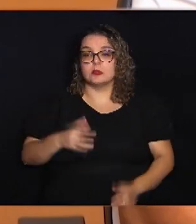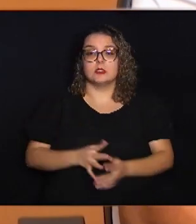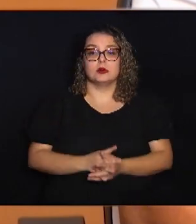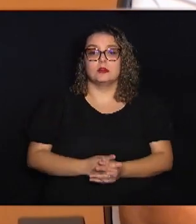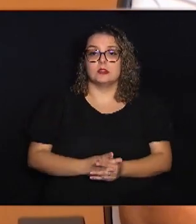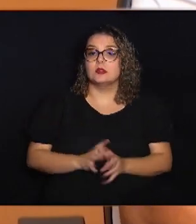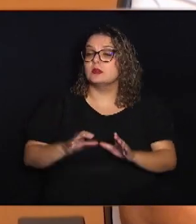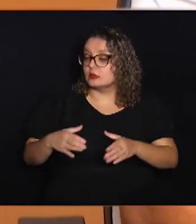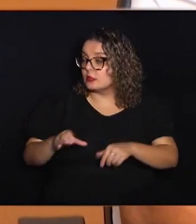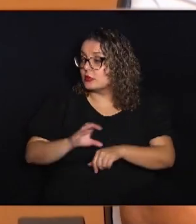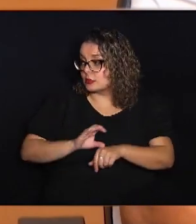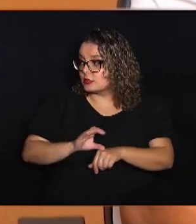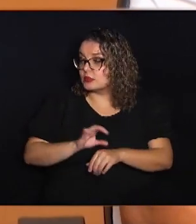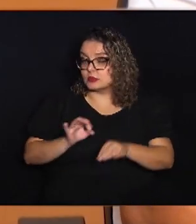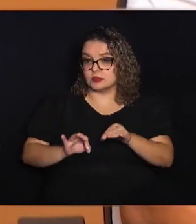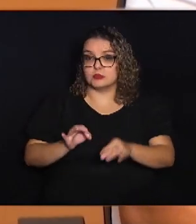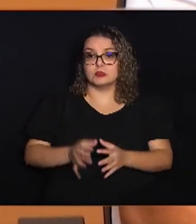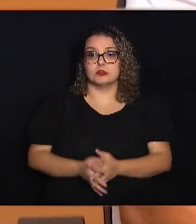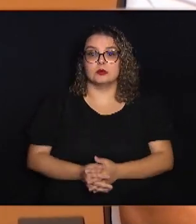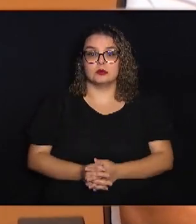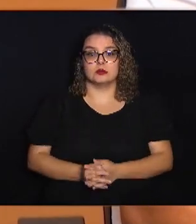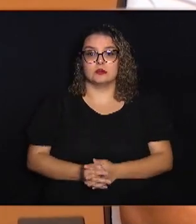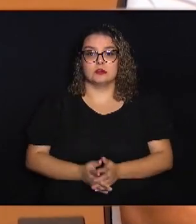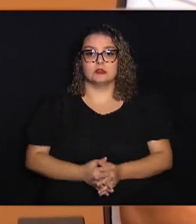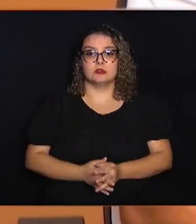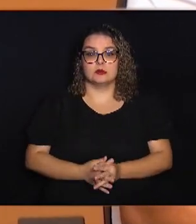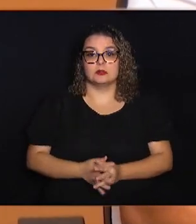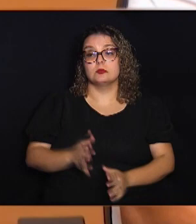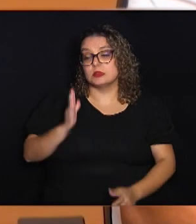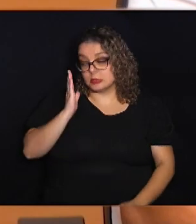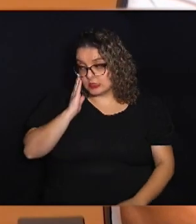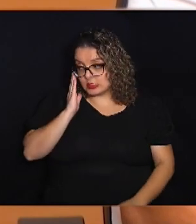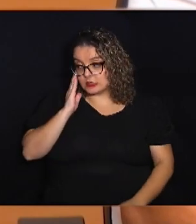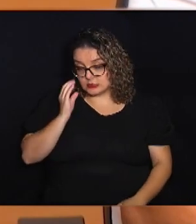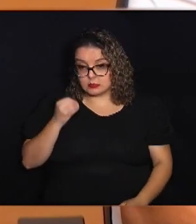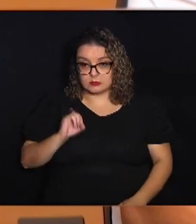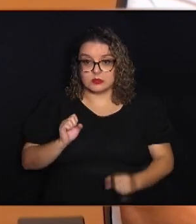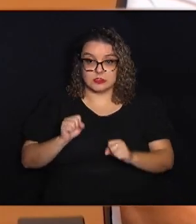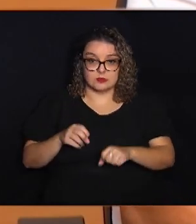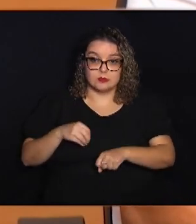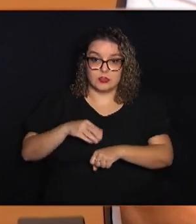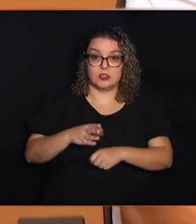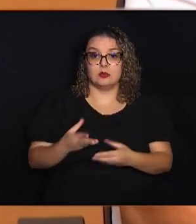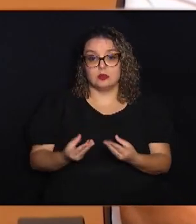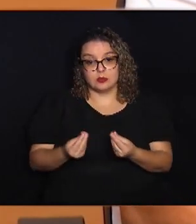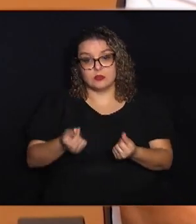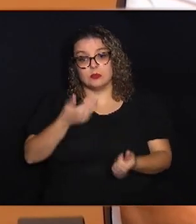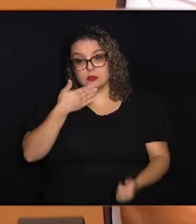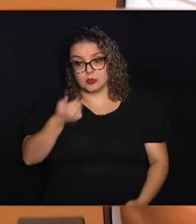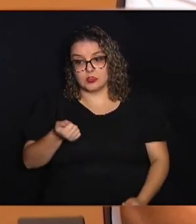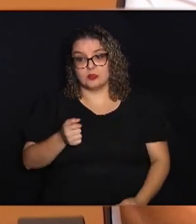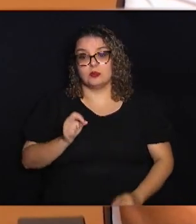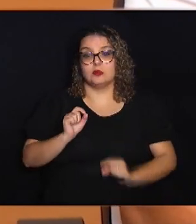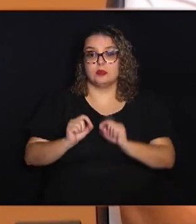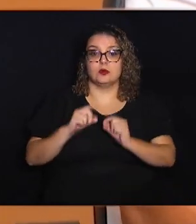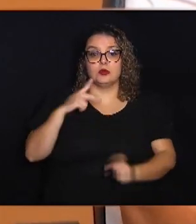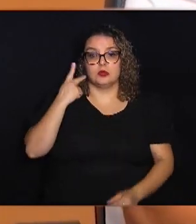de Constitucionalidade e Justiça, aqui para a gente entender se pode encaminhar, aprimorar o que o